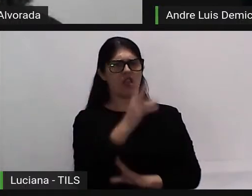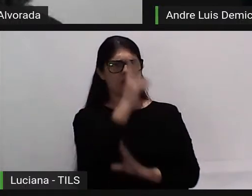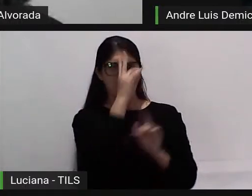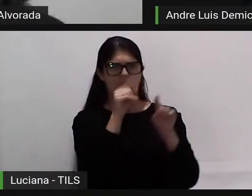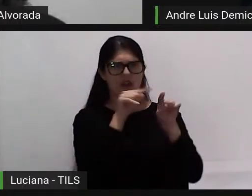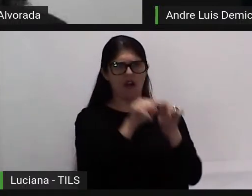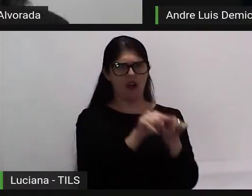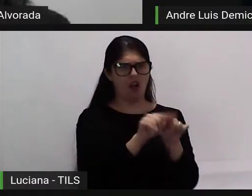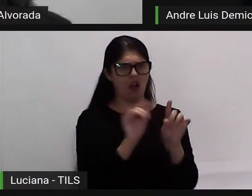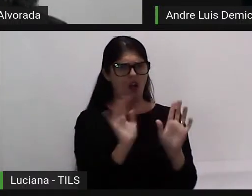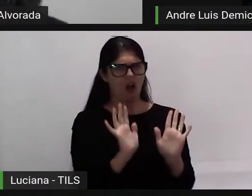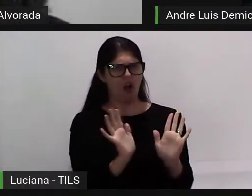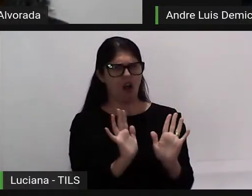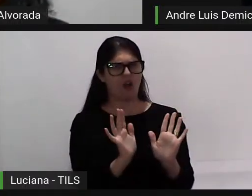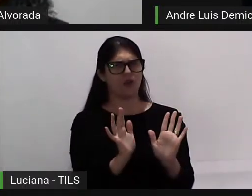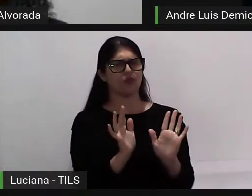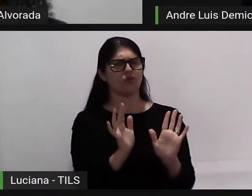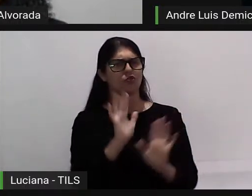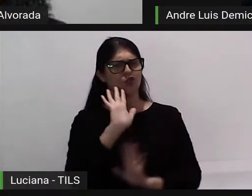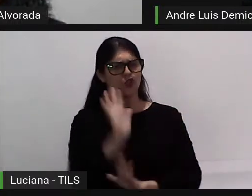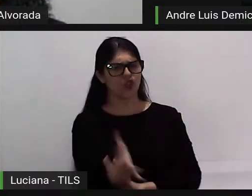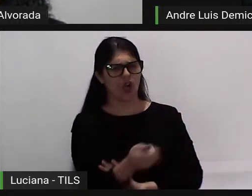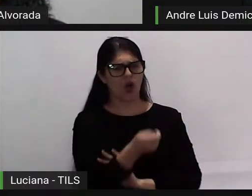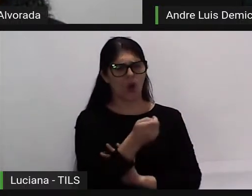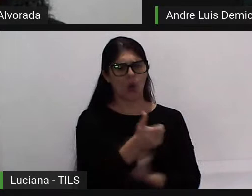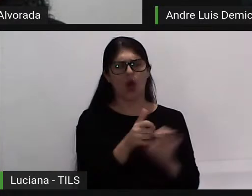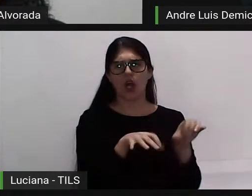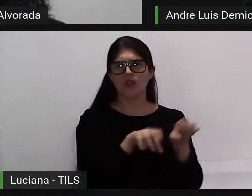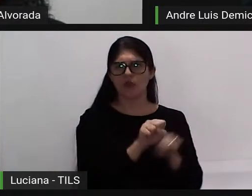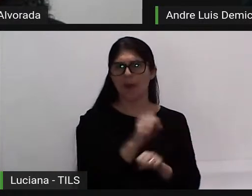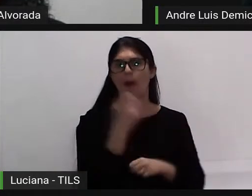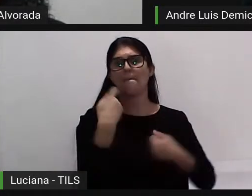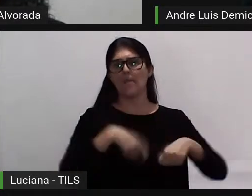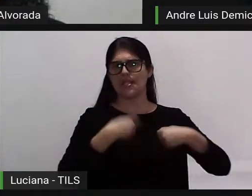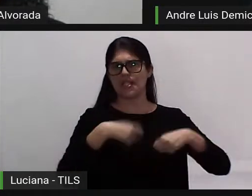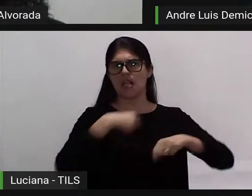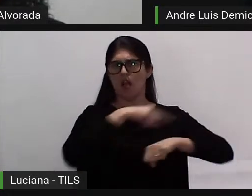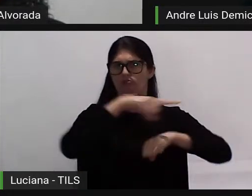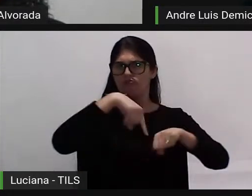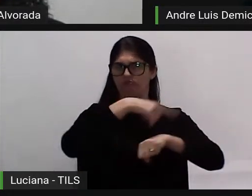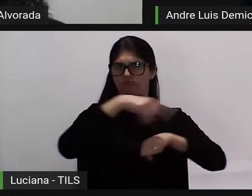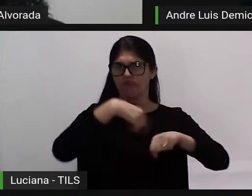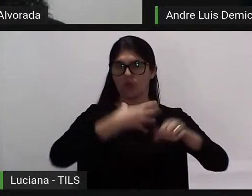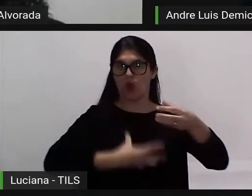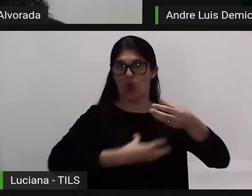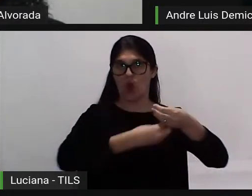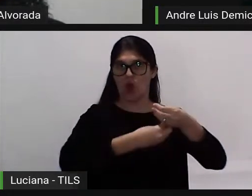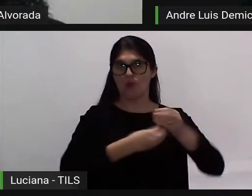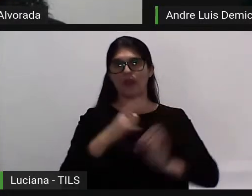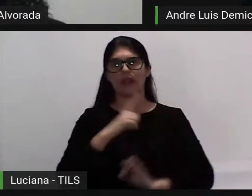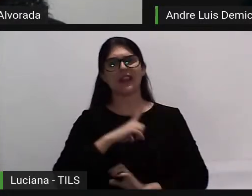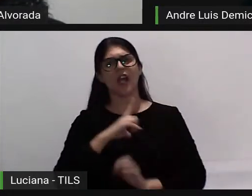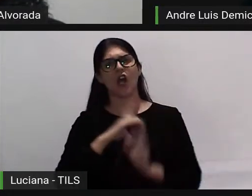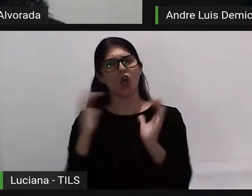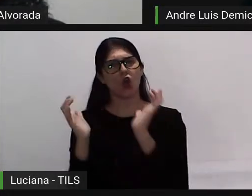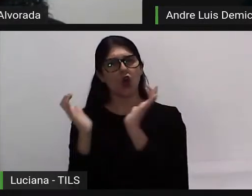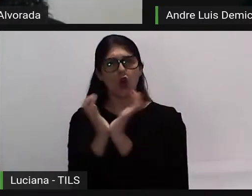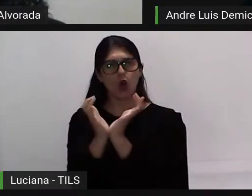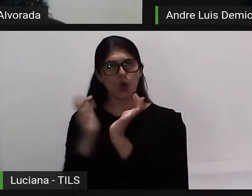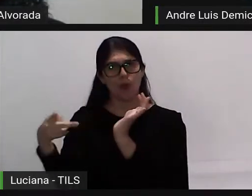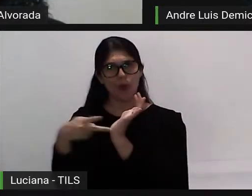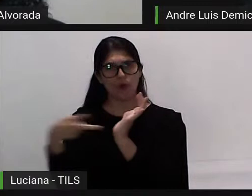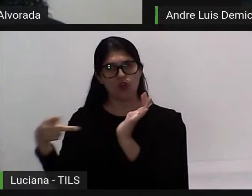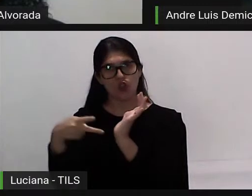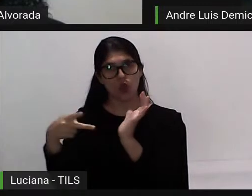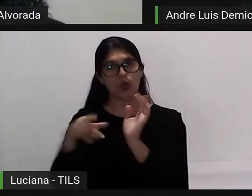eu acho que é onde nós temos formandos, né, e precisam atividades complementares, tá? Nós tivemos colegiados de curso,